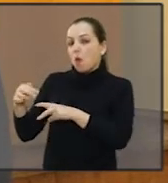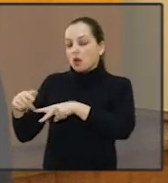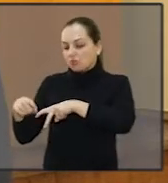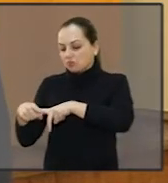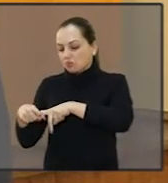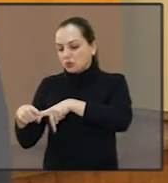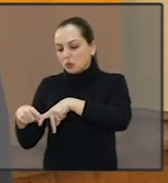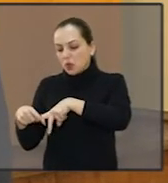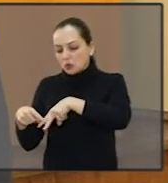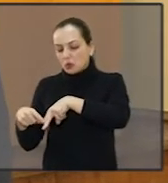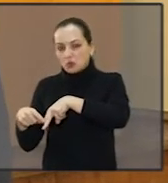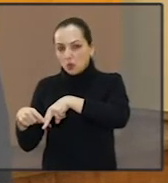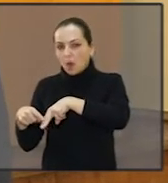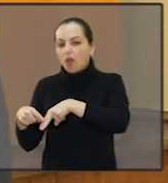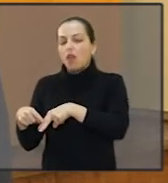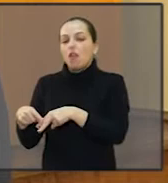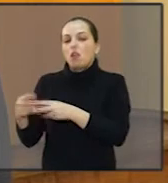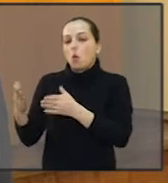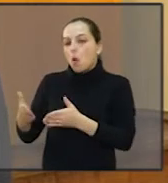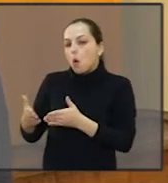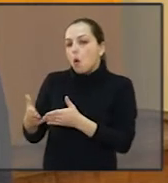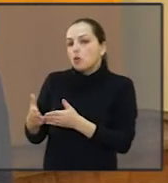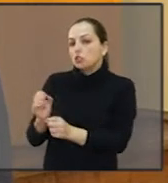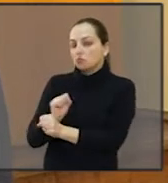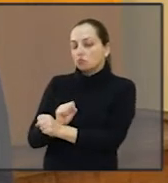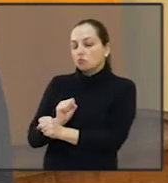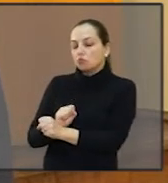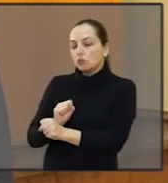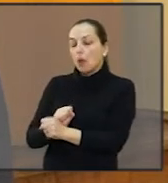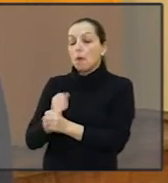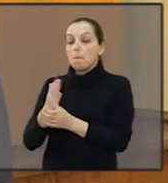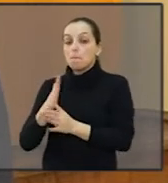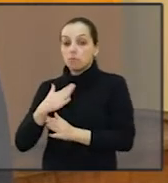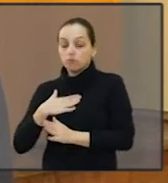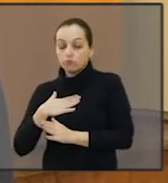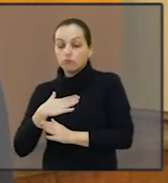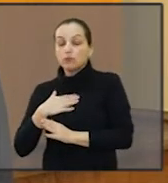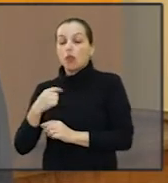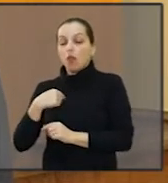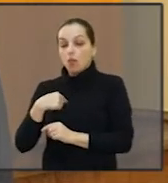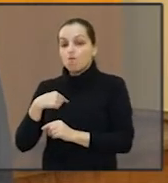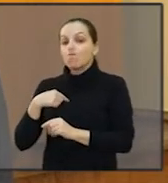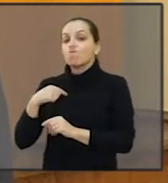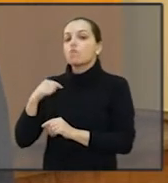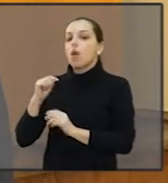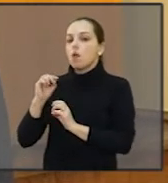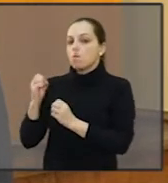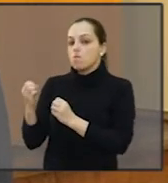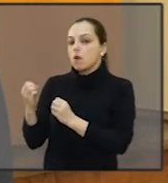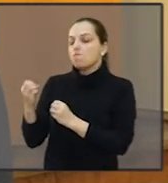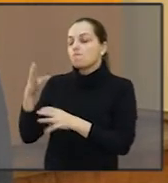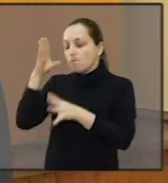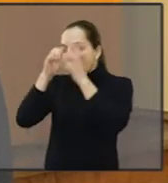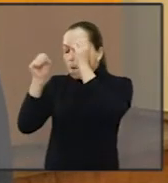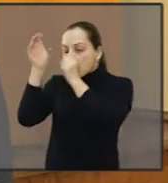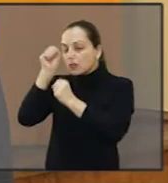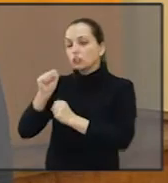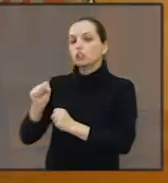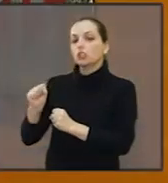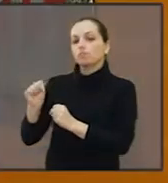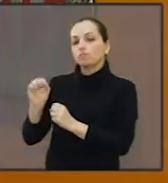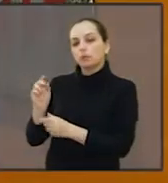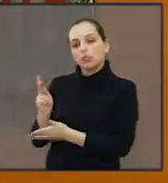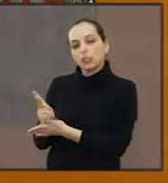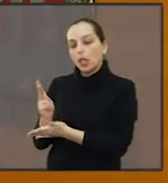tranquila, não treina tanto hoje. Mas foram 2 jogadoras que eu aprendi muito com elas, dentro e fora das quadras. Elas estão nesse